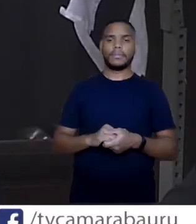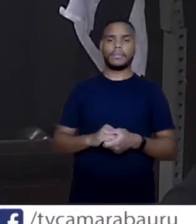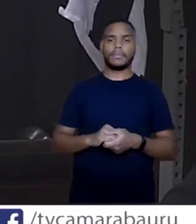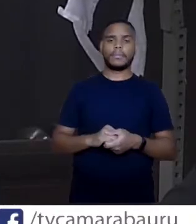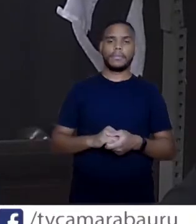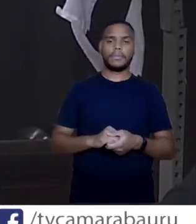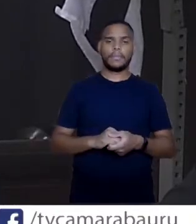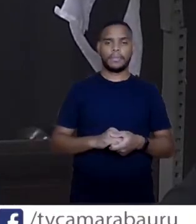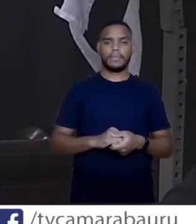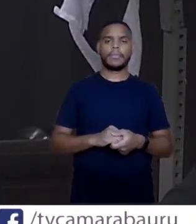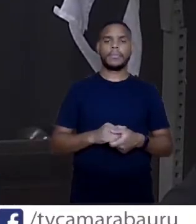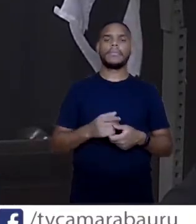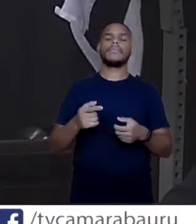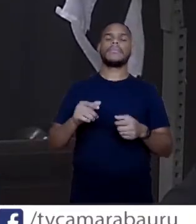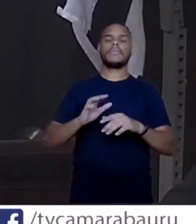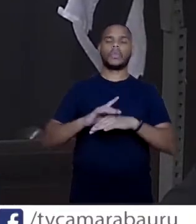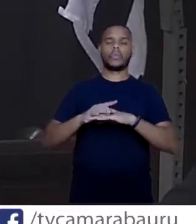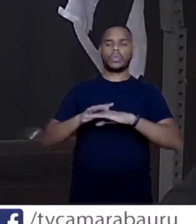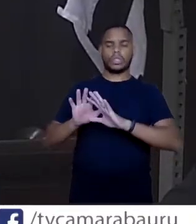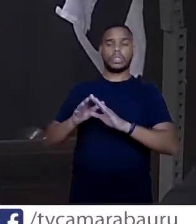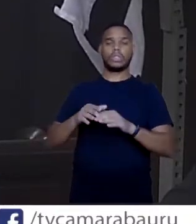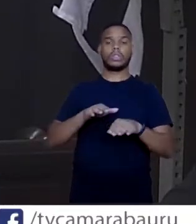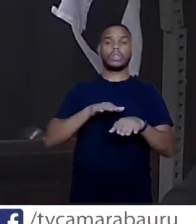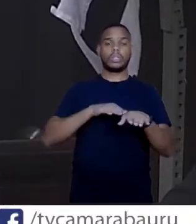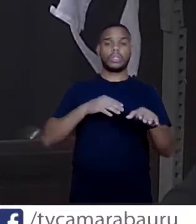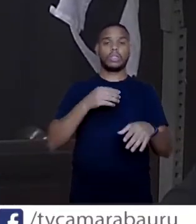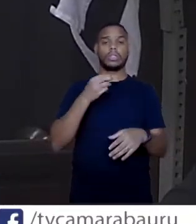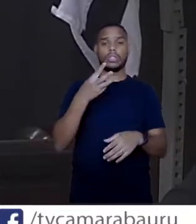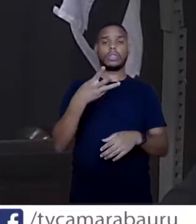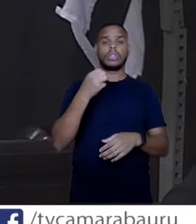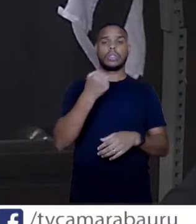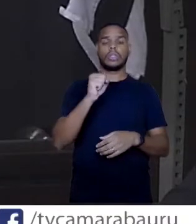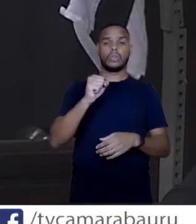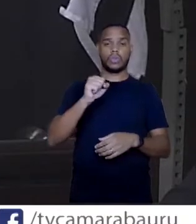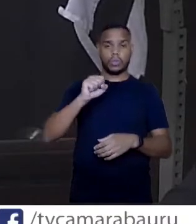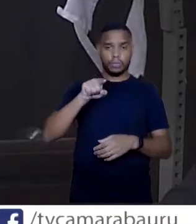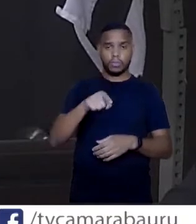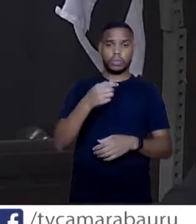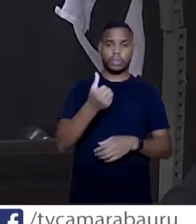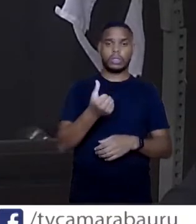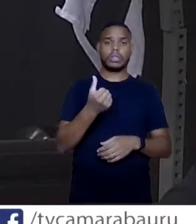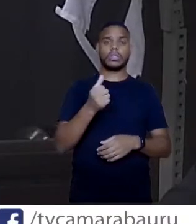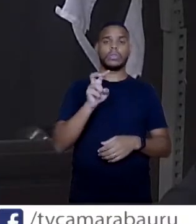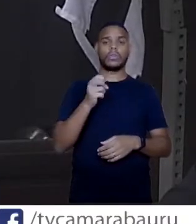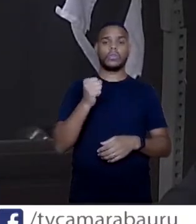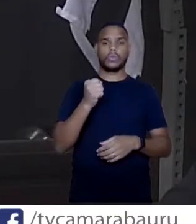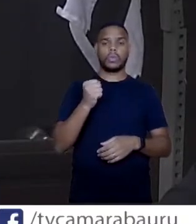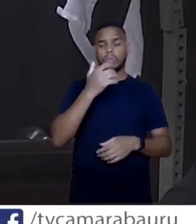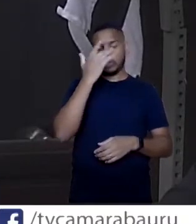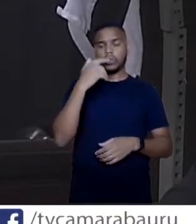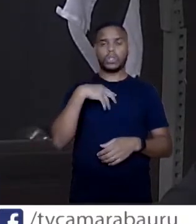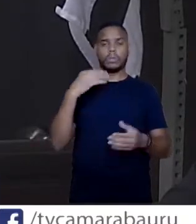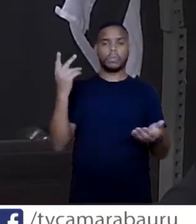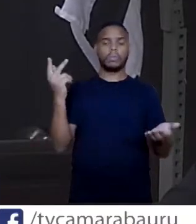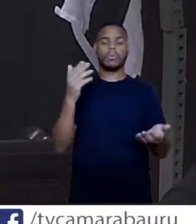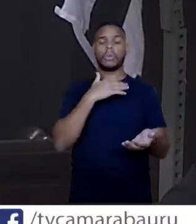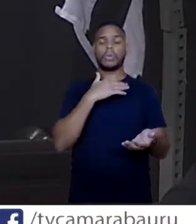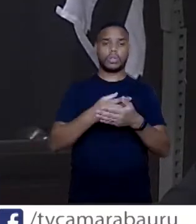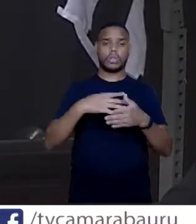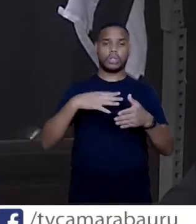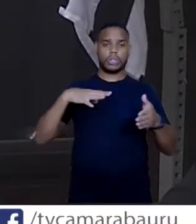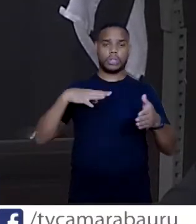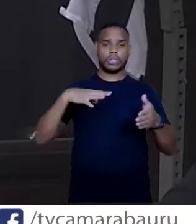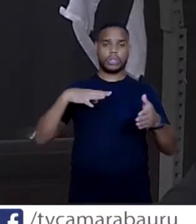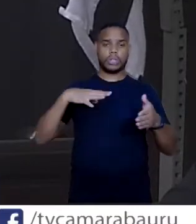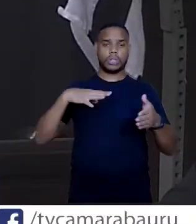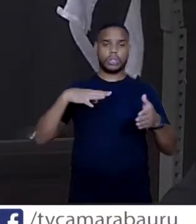nós tivemos 38650 pessoas que morreram no trânsito brasil é líder na américa latina